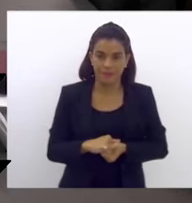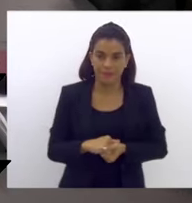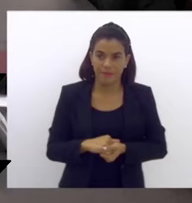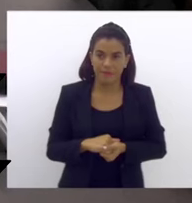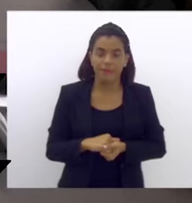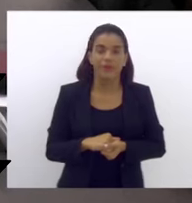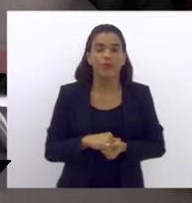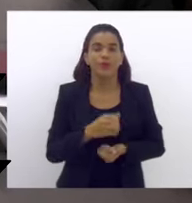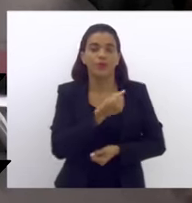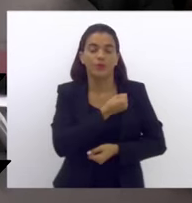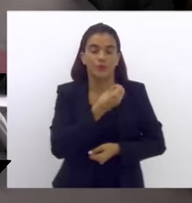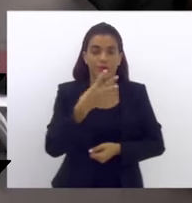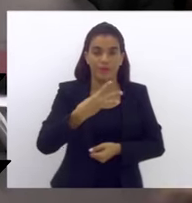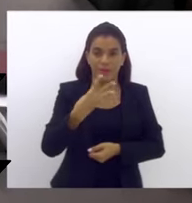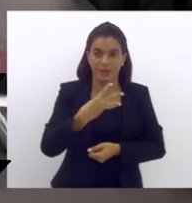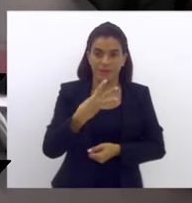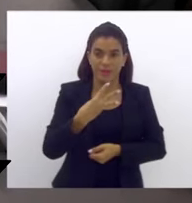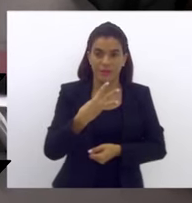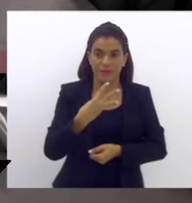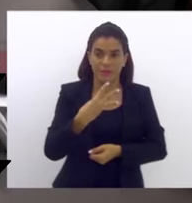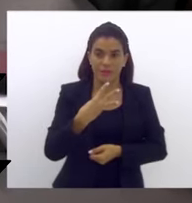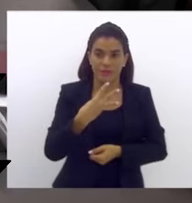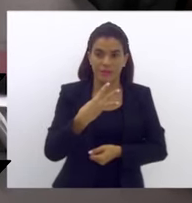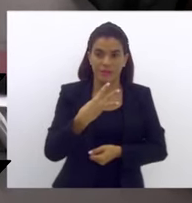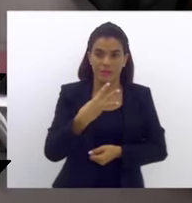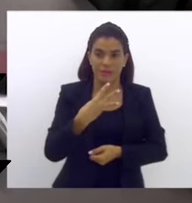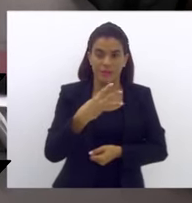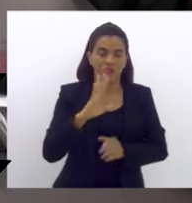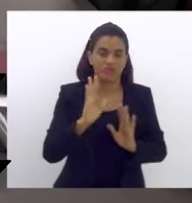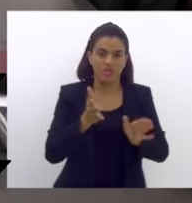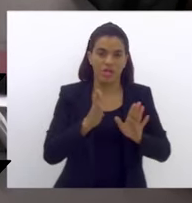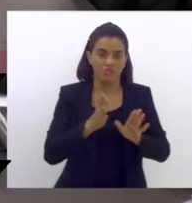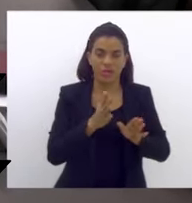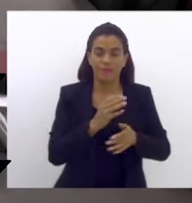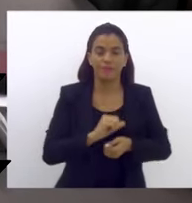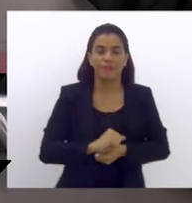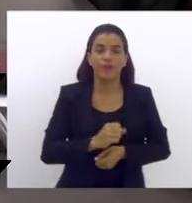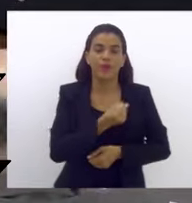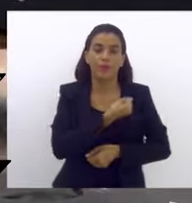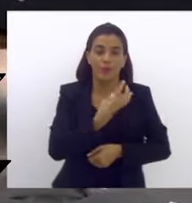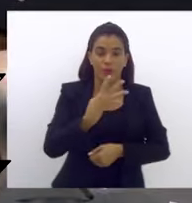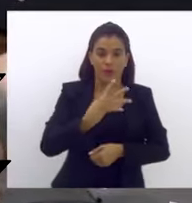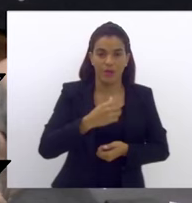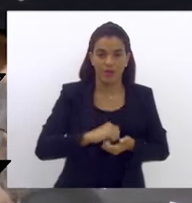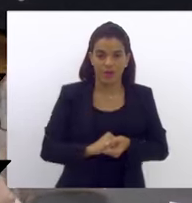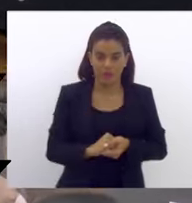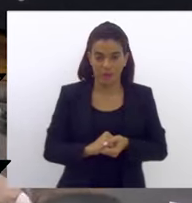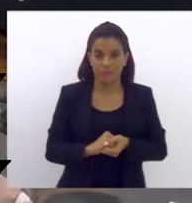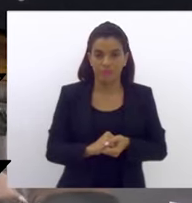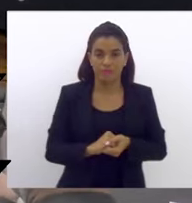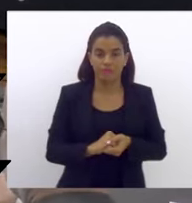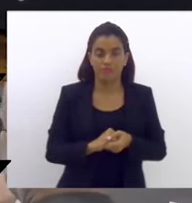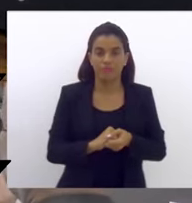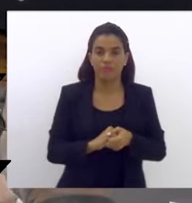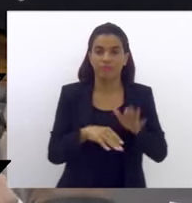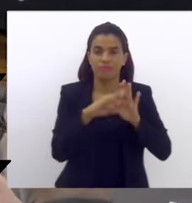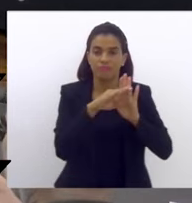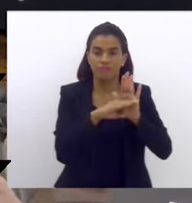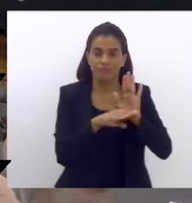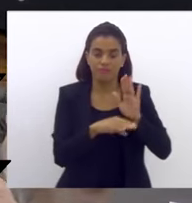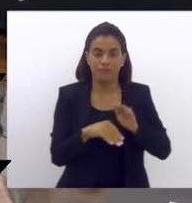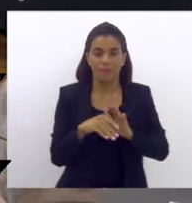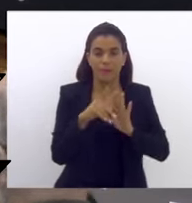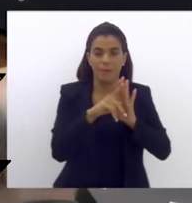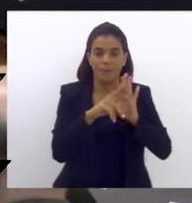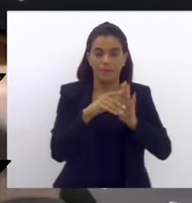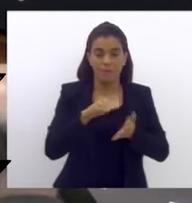item três da pauta são não essa aqui são a gente já superou item quatro da pauta item quro da pauta